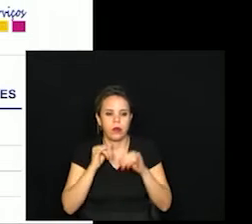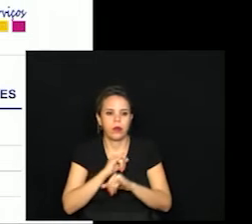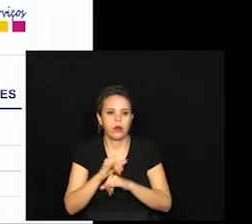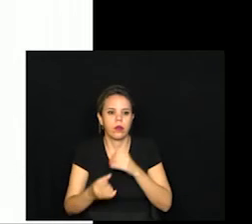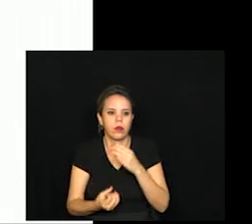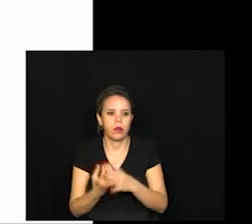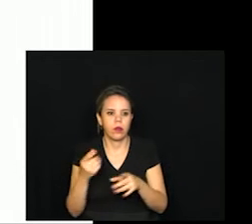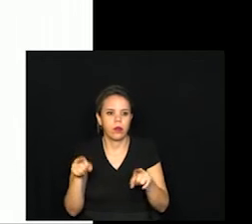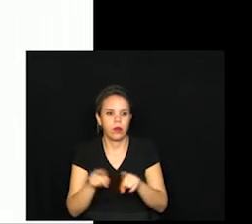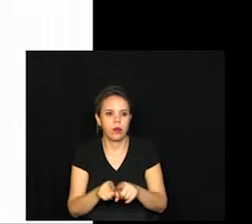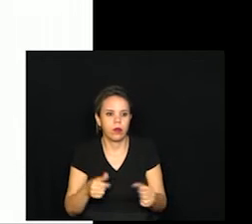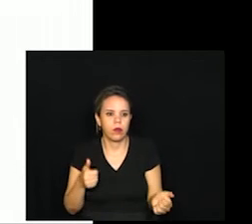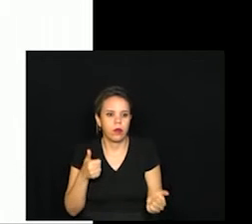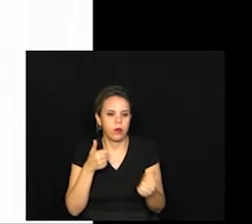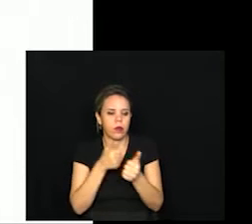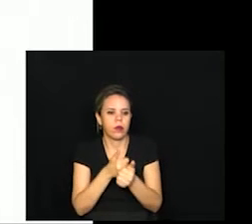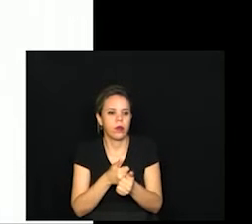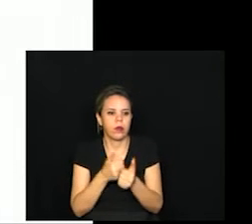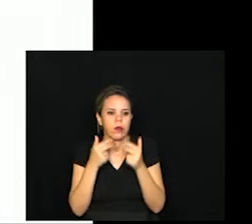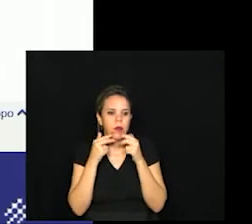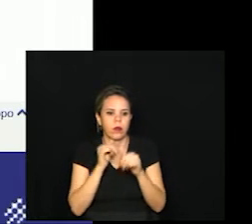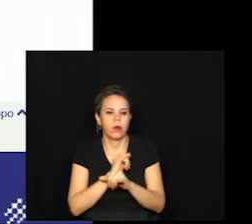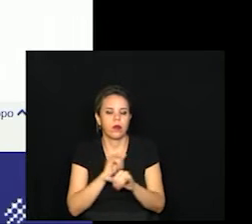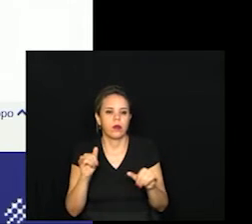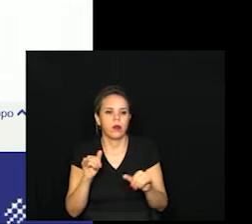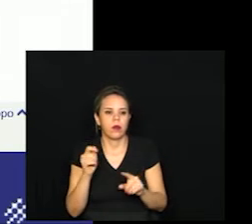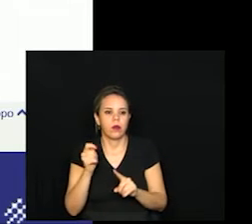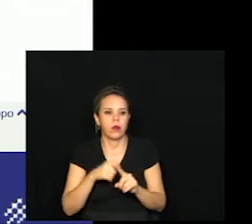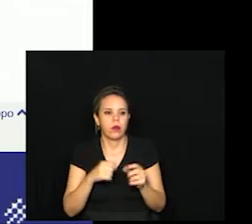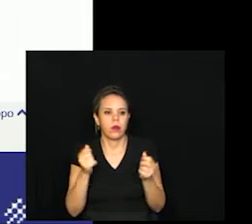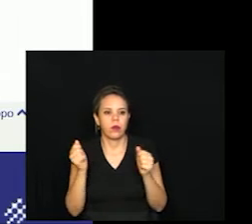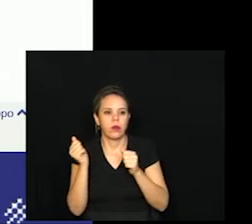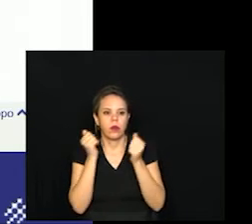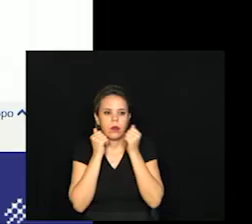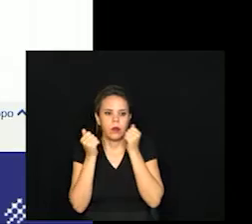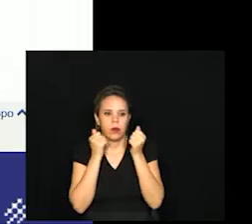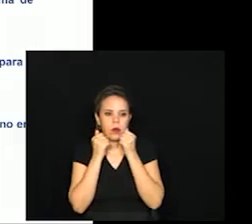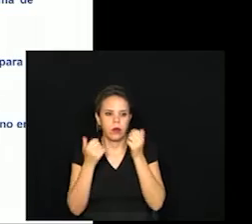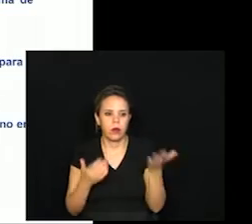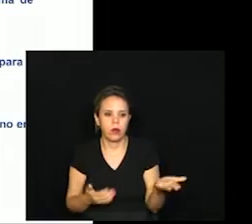Você também acompanha notícias do mês de julho.